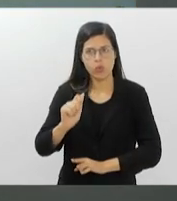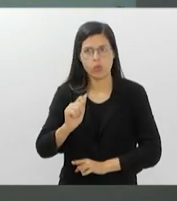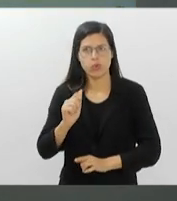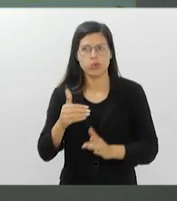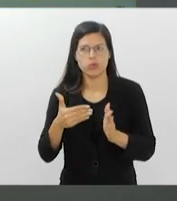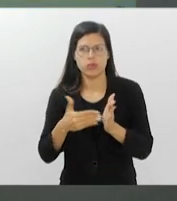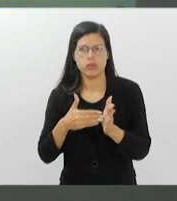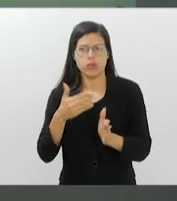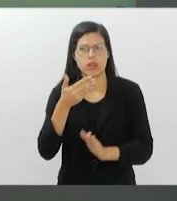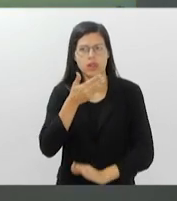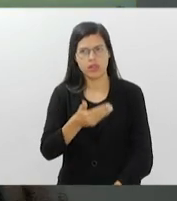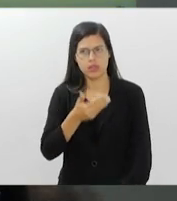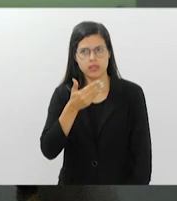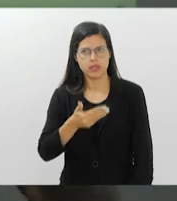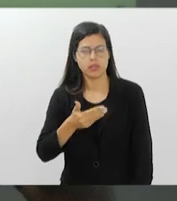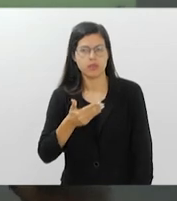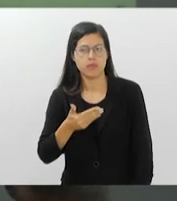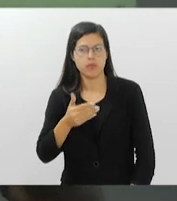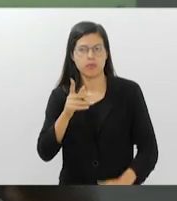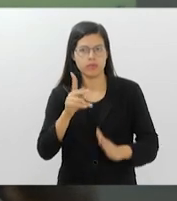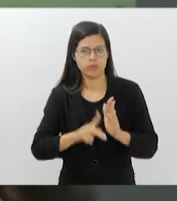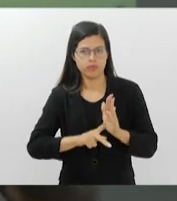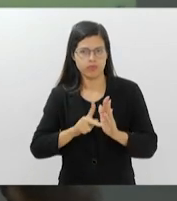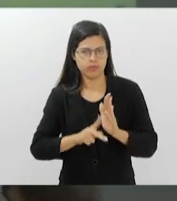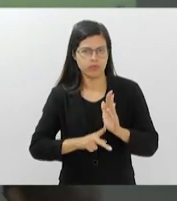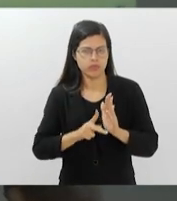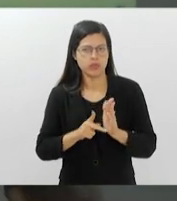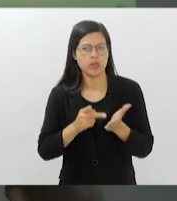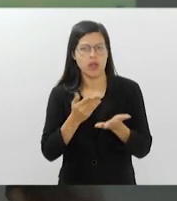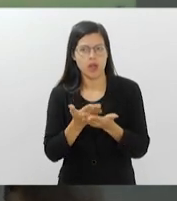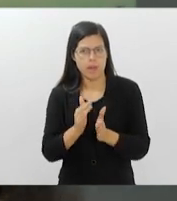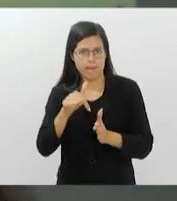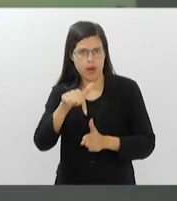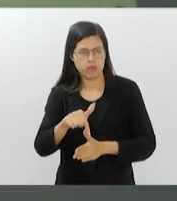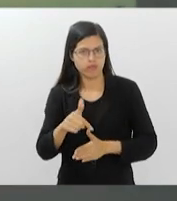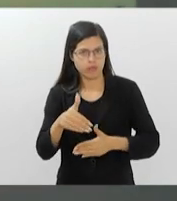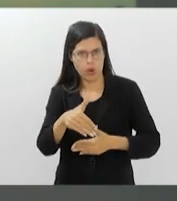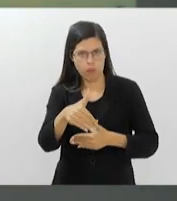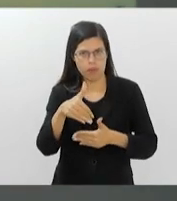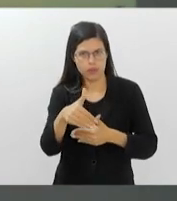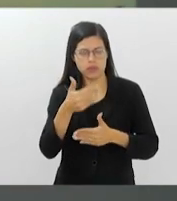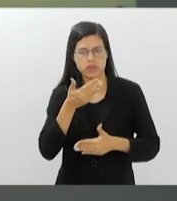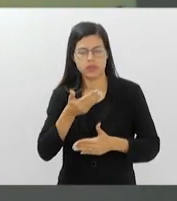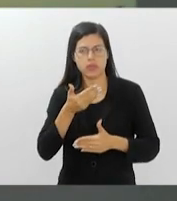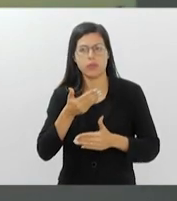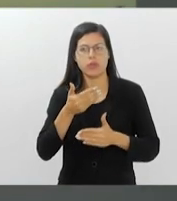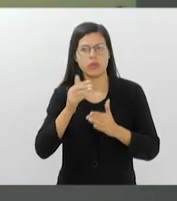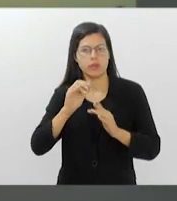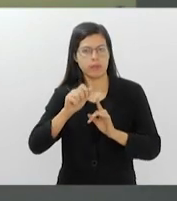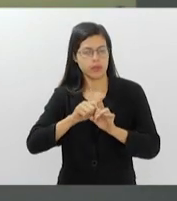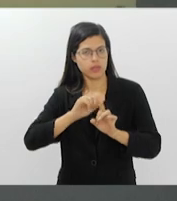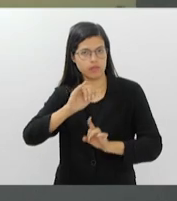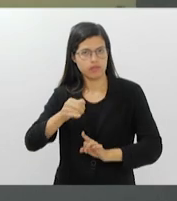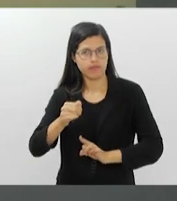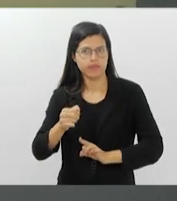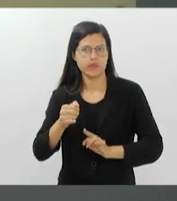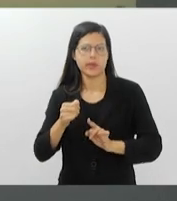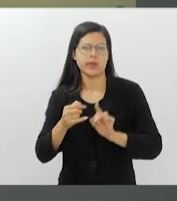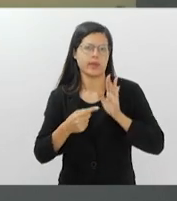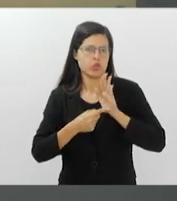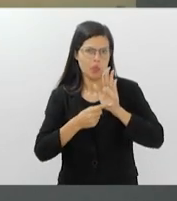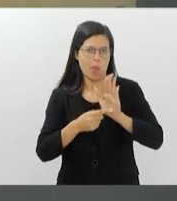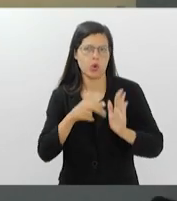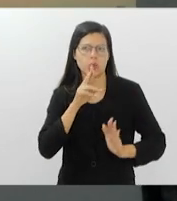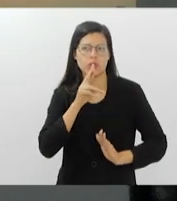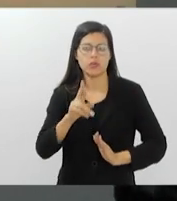né então acaba o projeto agora as ações dos territórios em dezembro a gente tem a prestação de conta em janeiro mas ele está finalizando